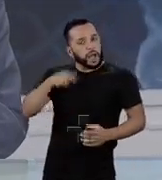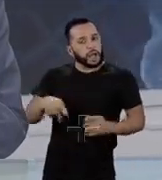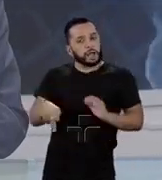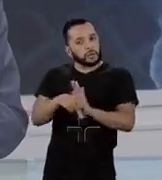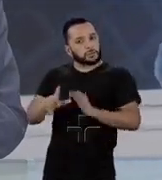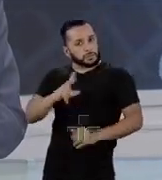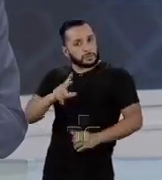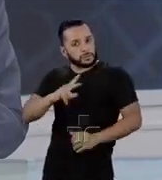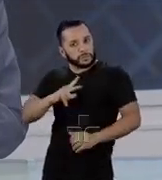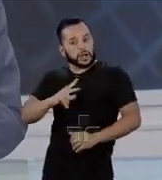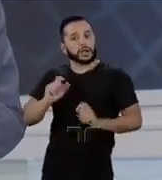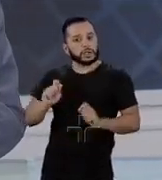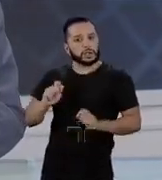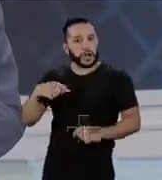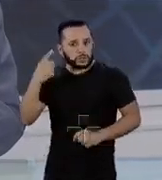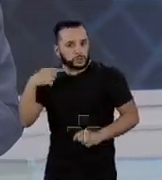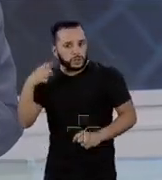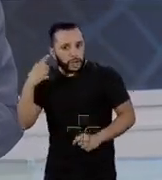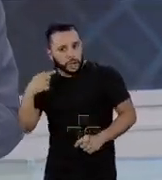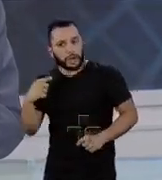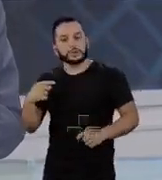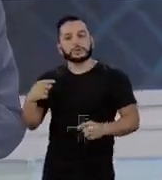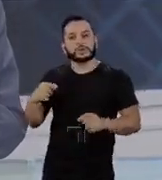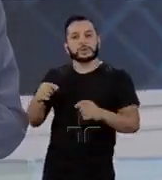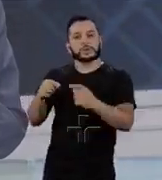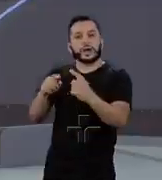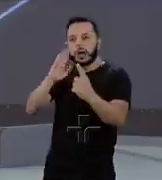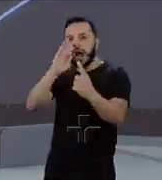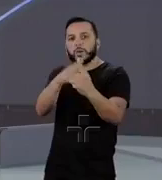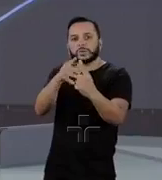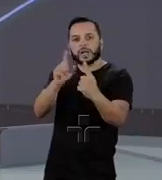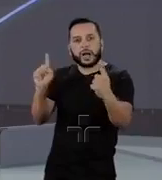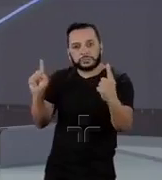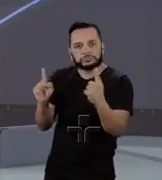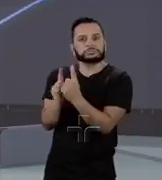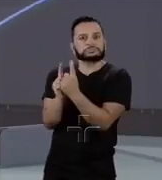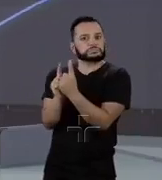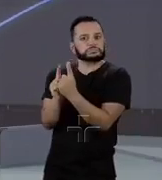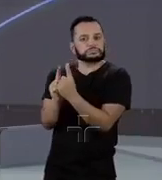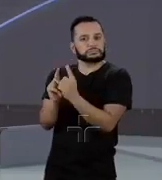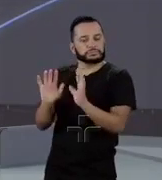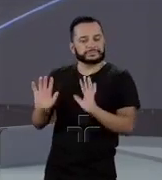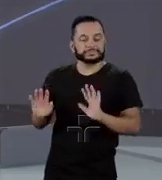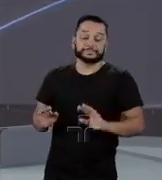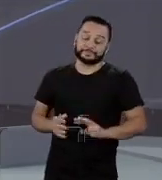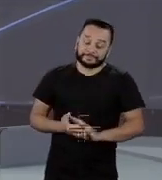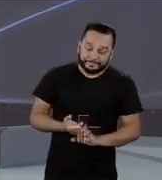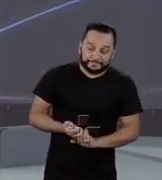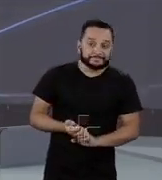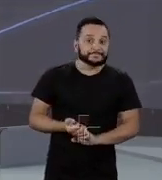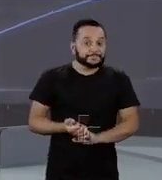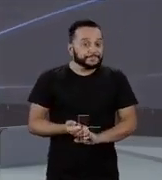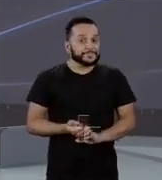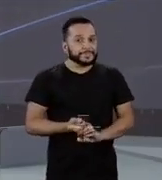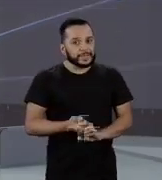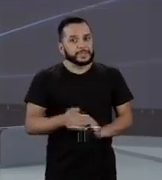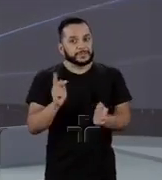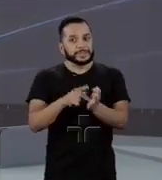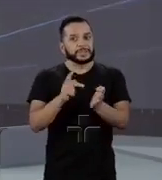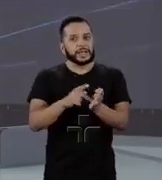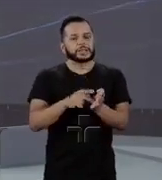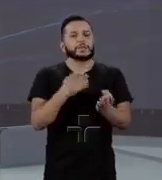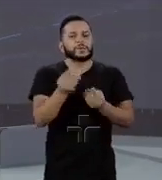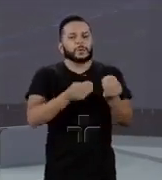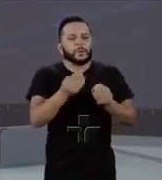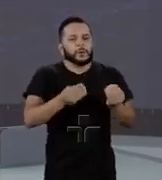advogado e os seus constituintes, seus clientes. Agora, em outros casos, assim, como que é no dia a dia do profissional, do advogado, para fazer valer suas